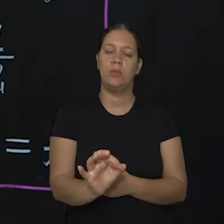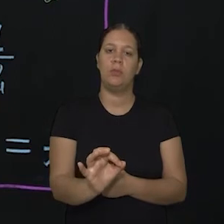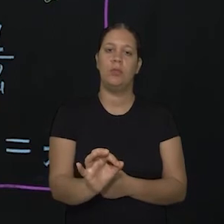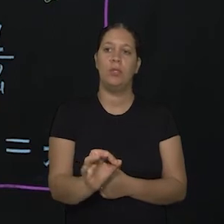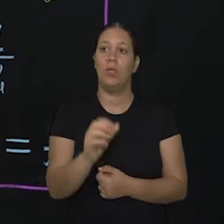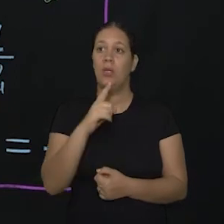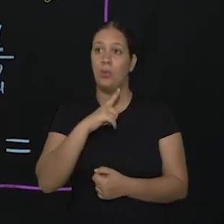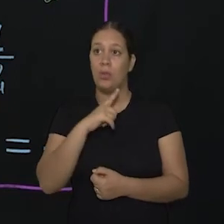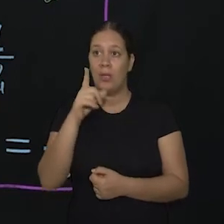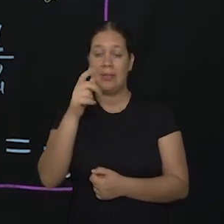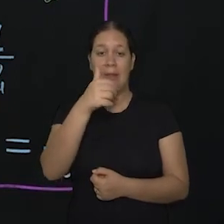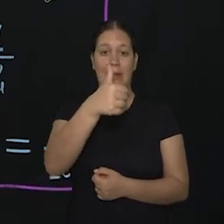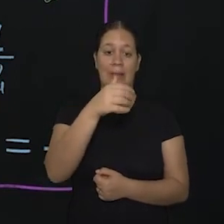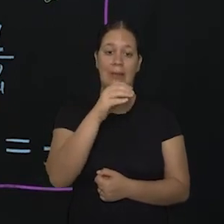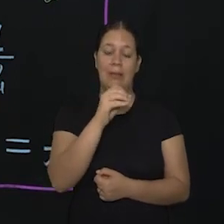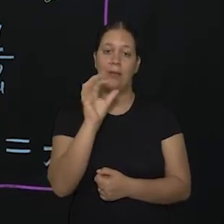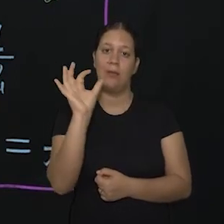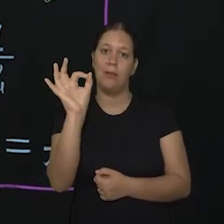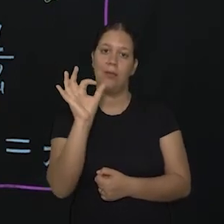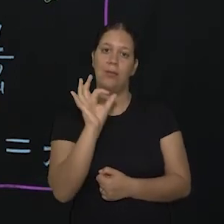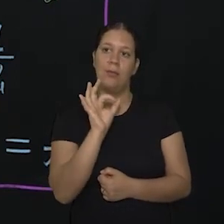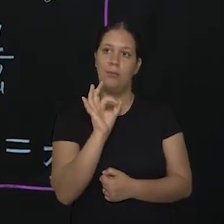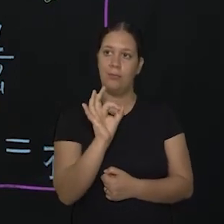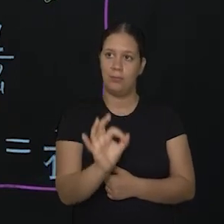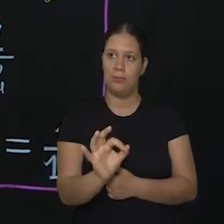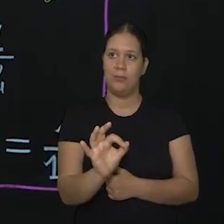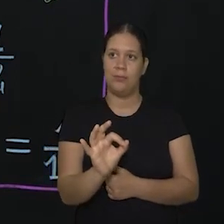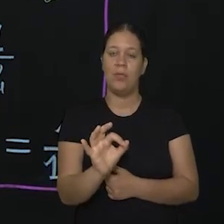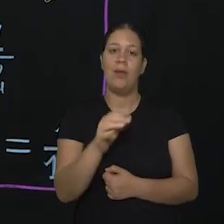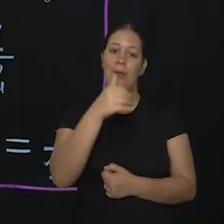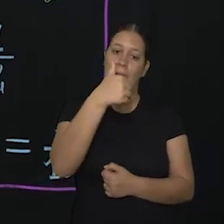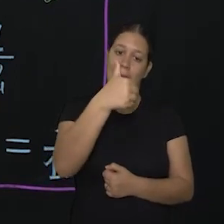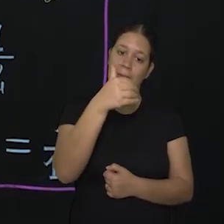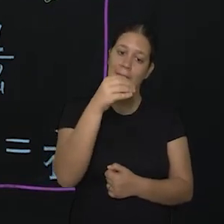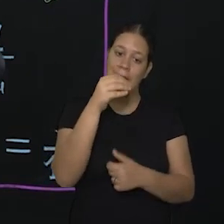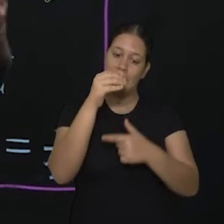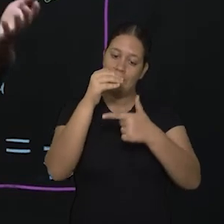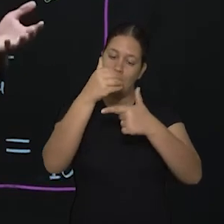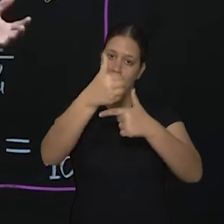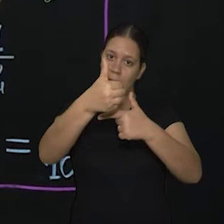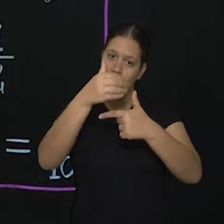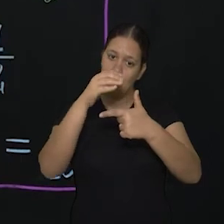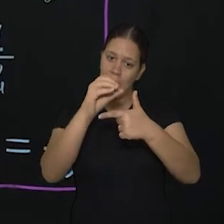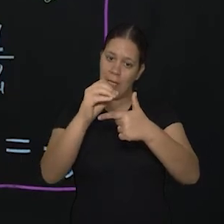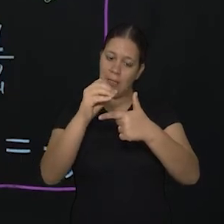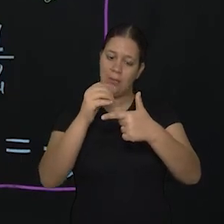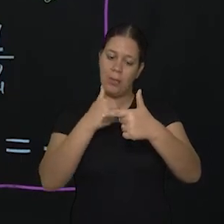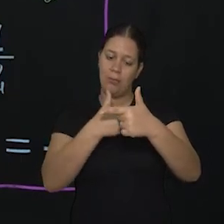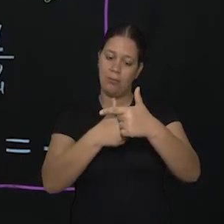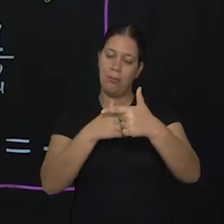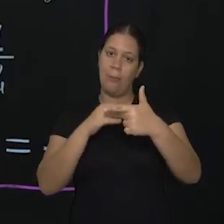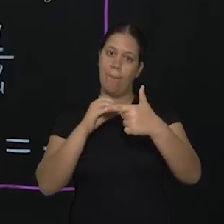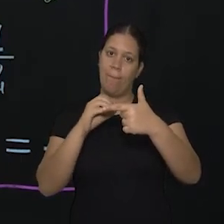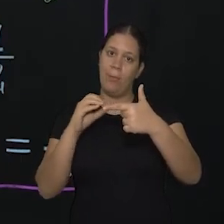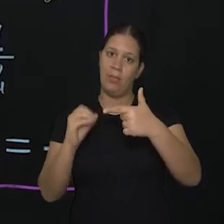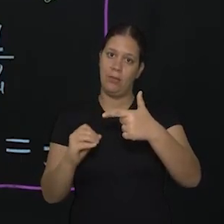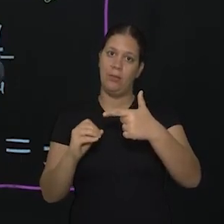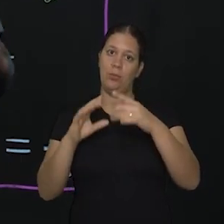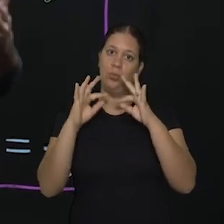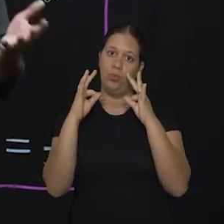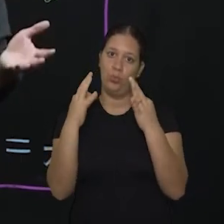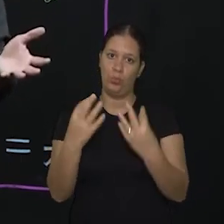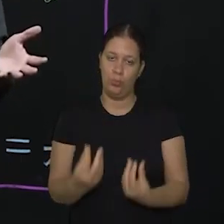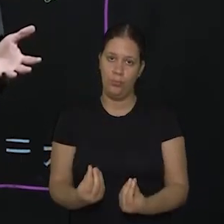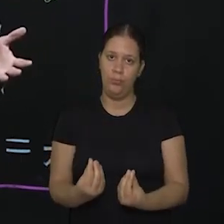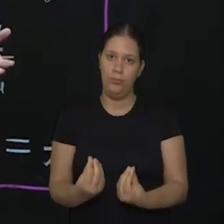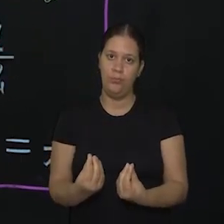Se eu tenho aqui 10%, é a 10ª parte do todo. Então, sei lá, eu tenho um valor